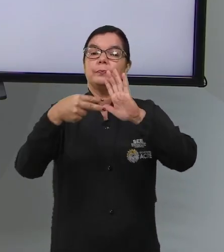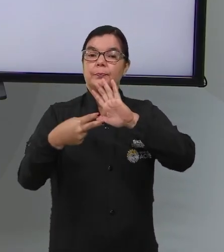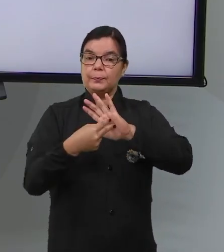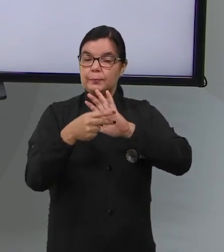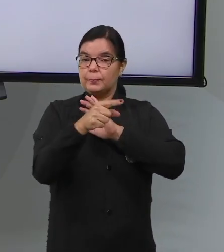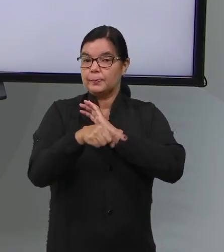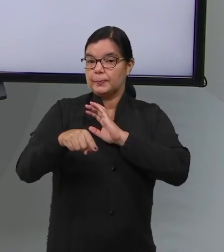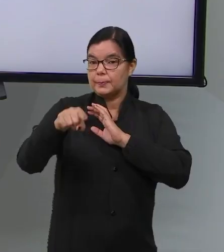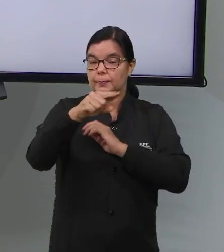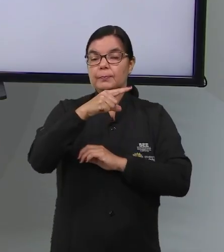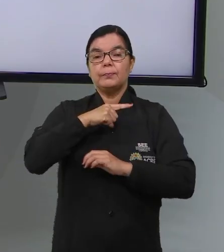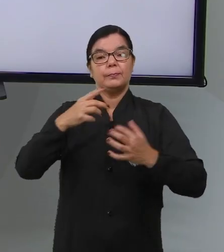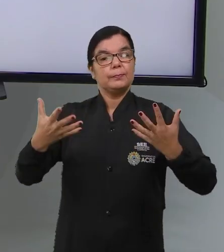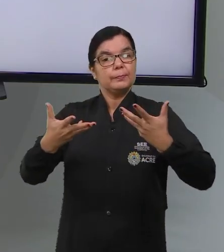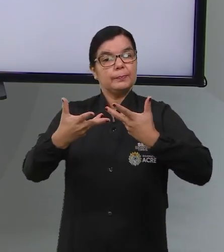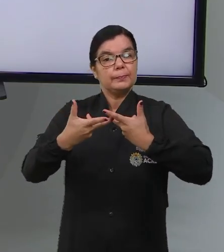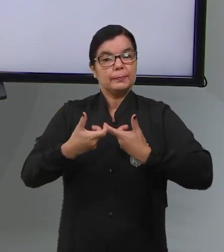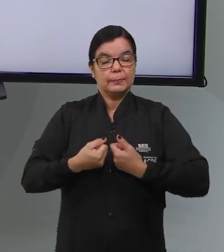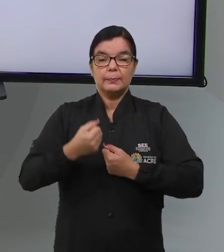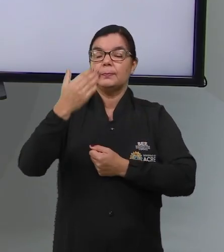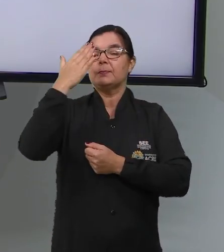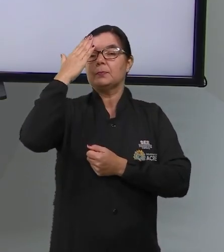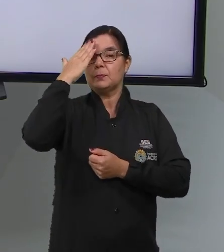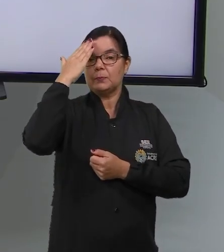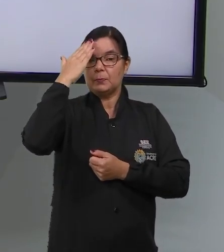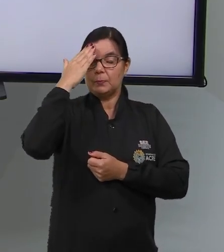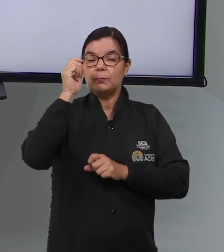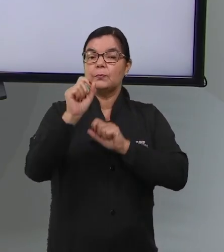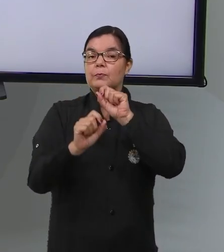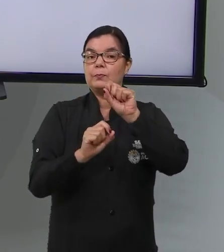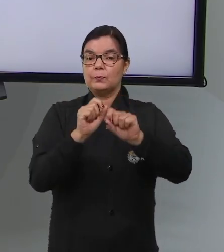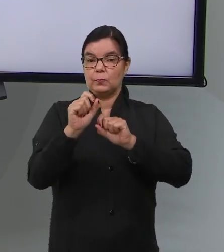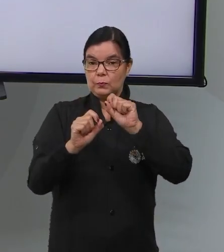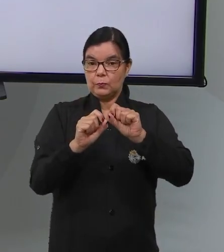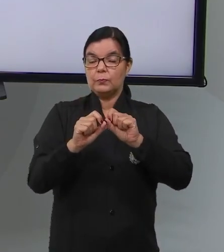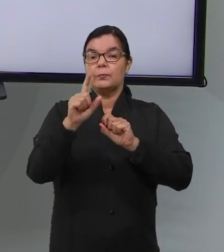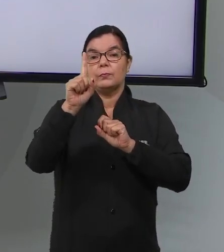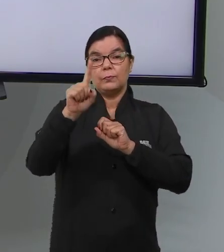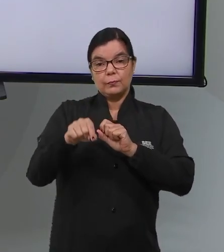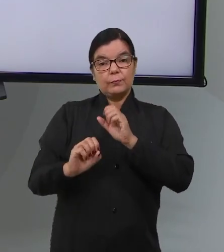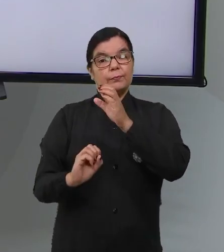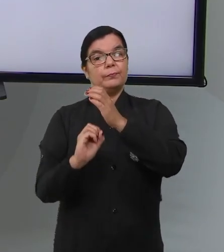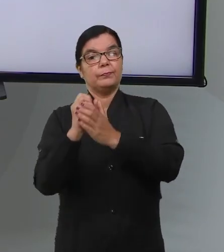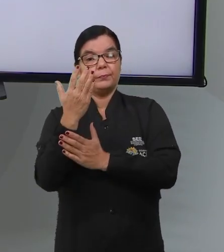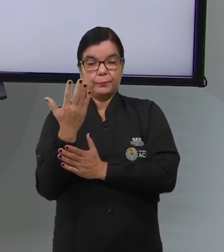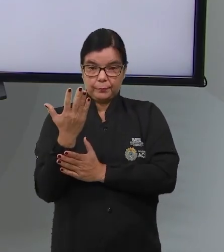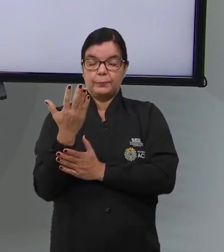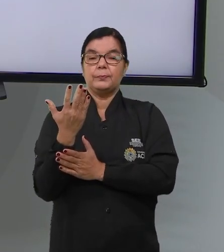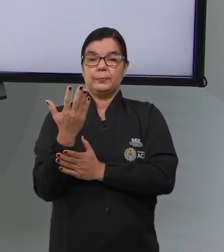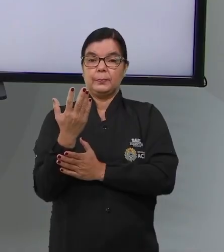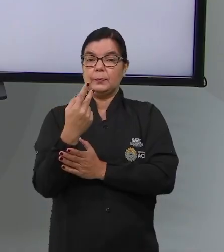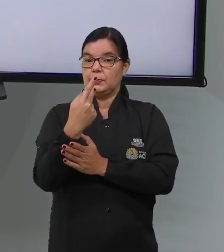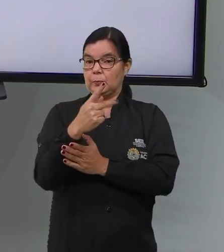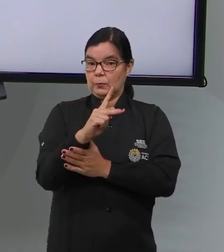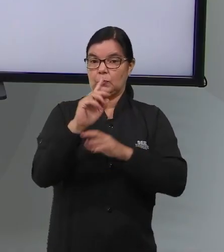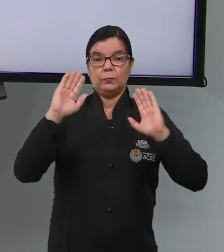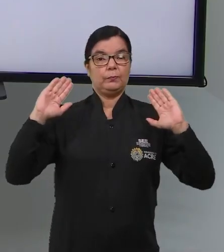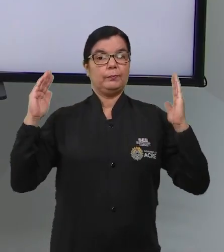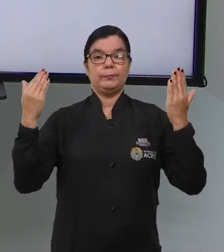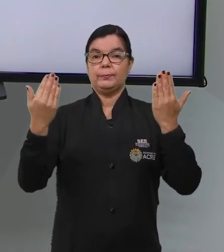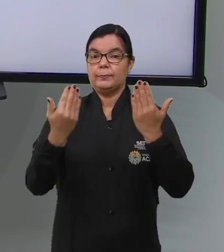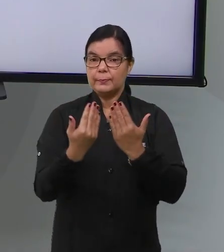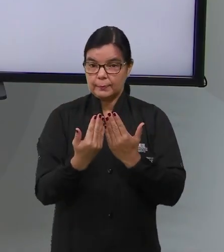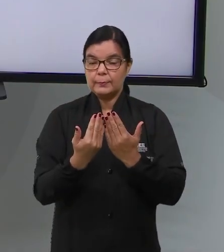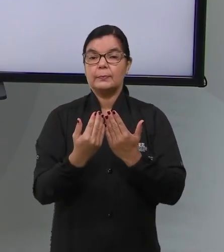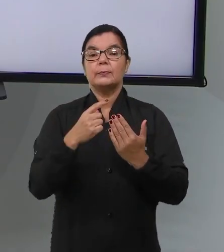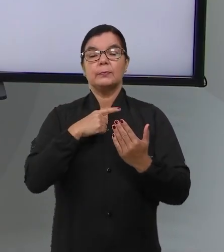que você tem uma capacidade de entendimento a respeito daquilo que acontece em seu entorno.